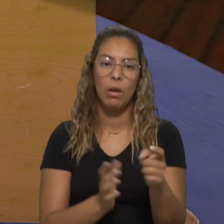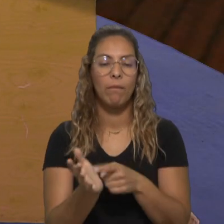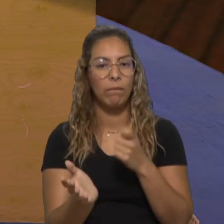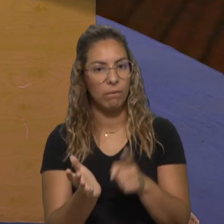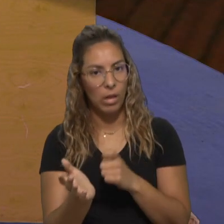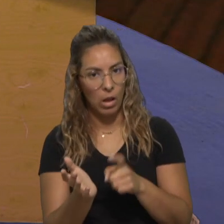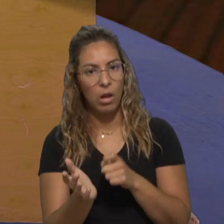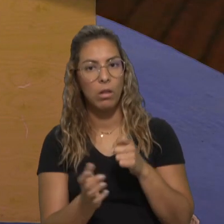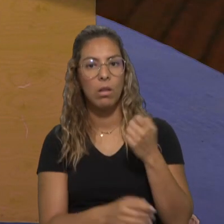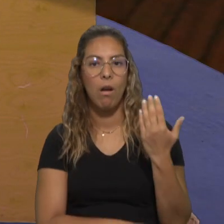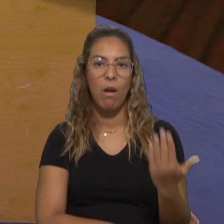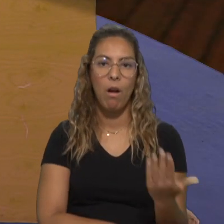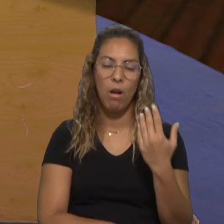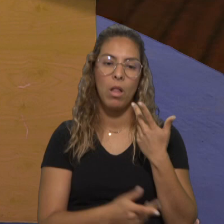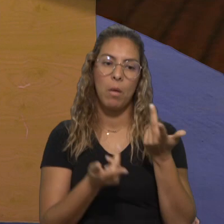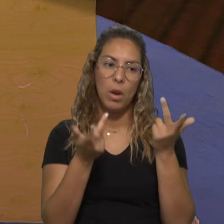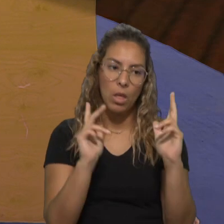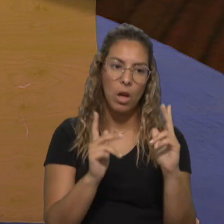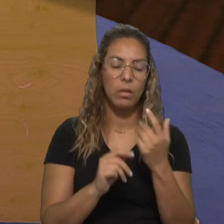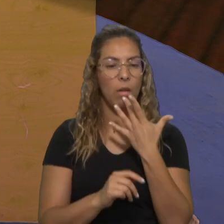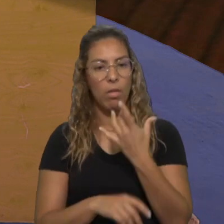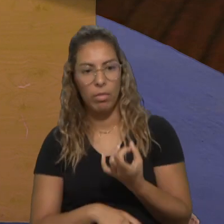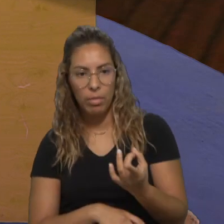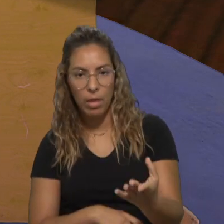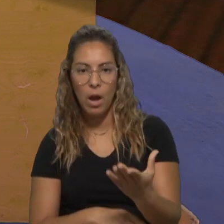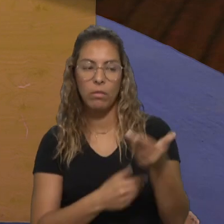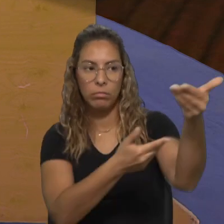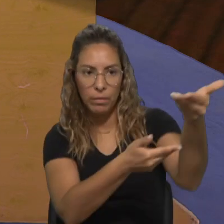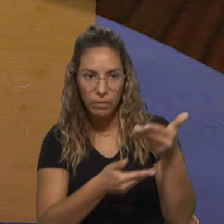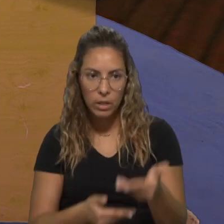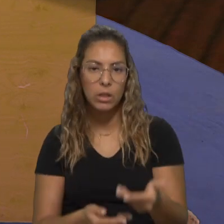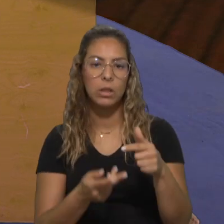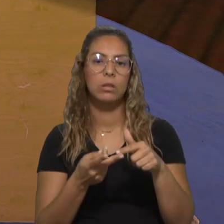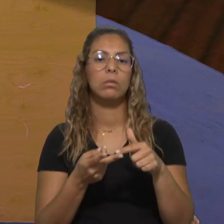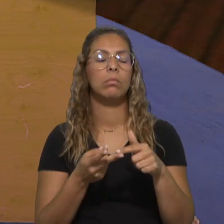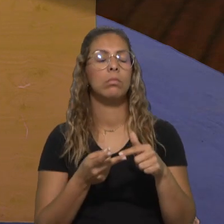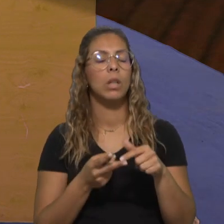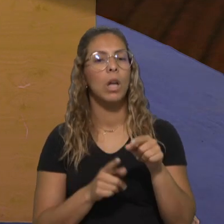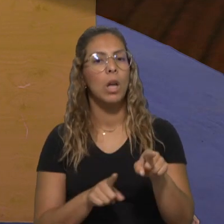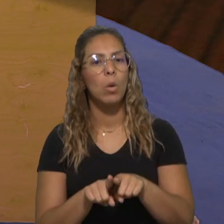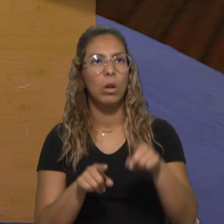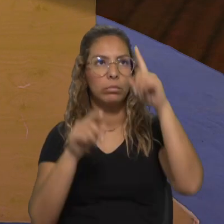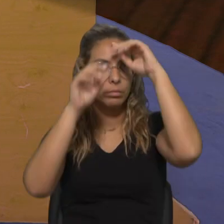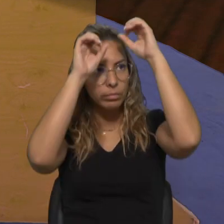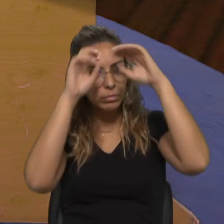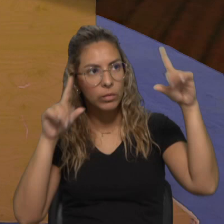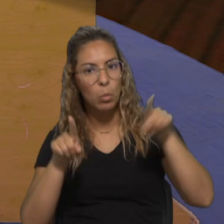paz, liberdade, acolhimento, tolerância e não podemos deixar que os ideais